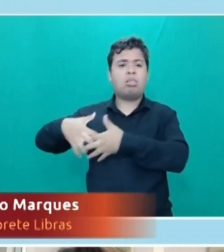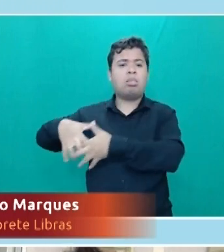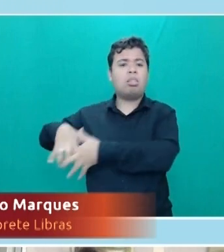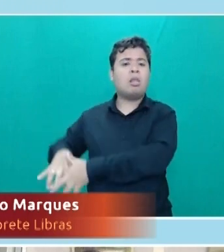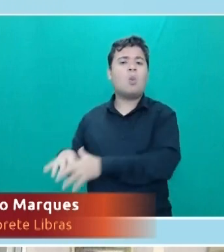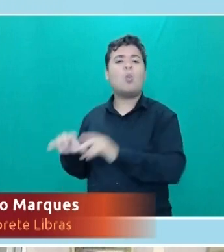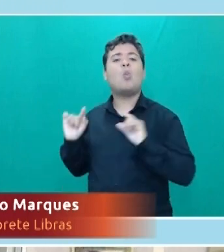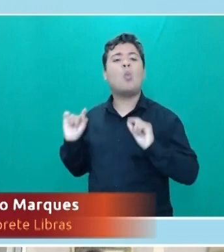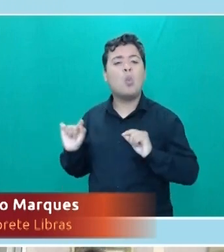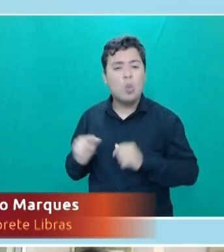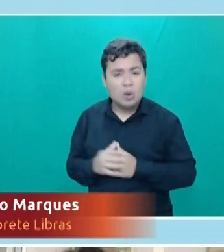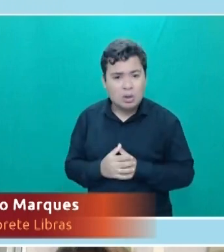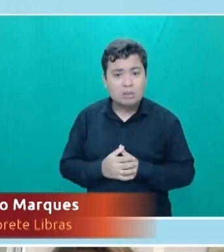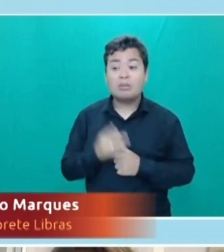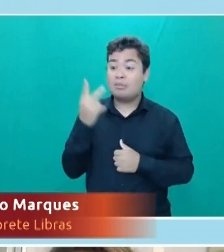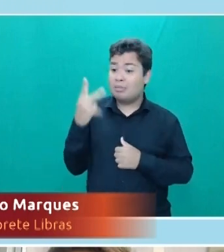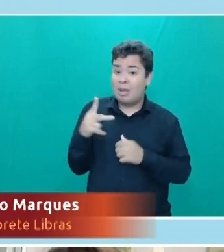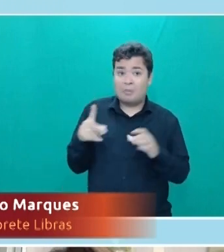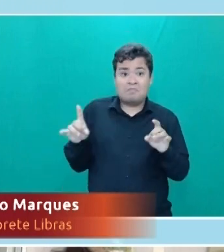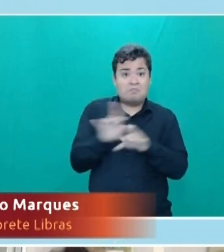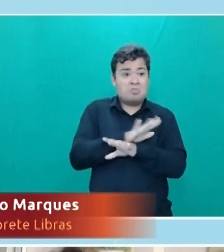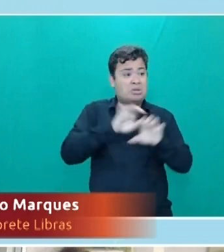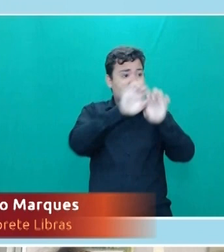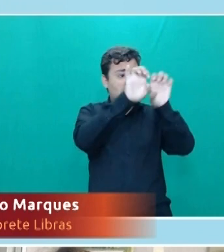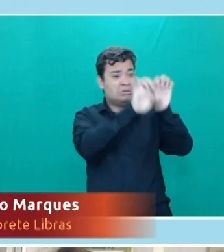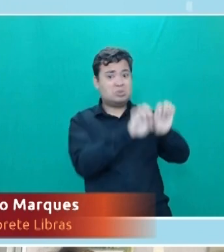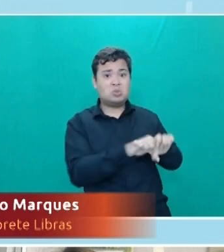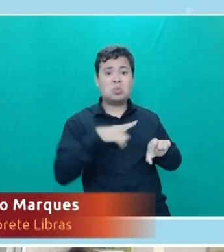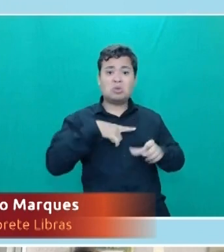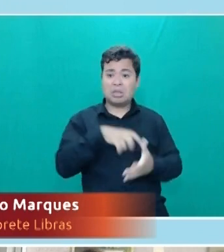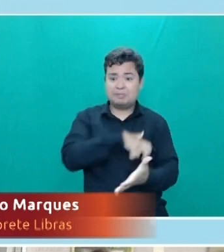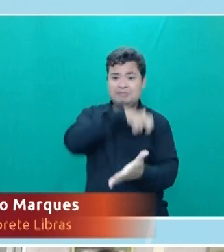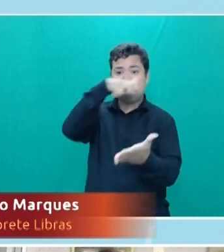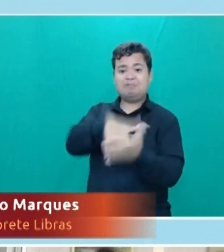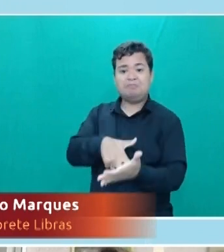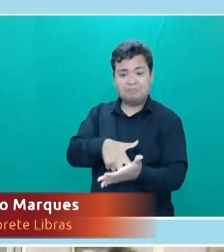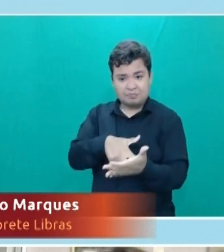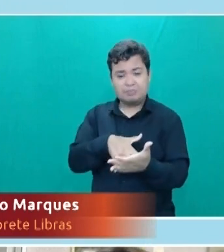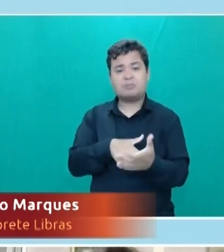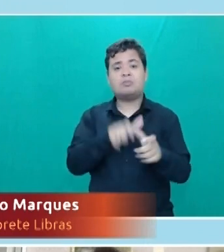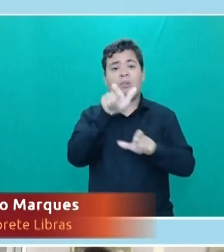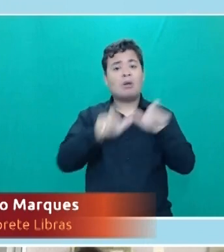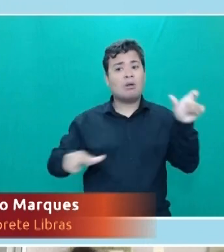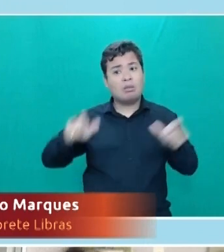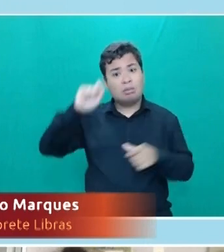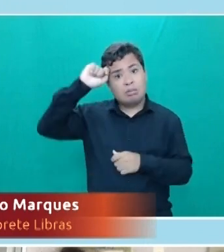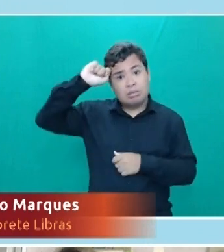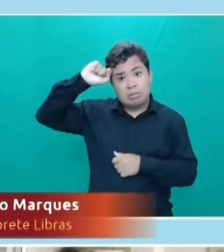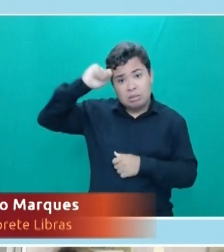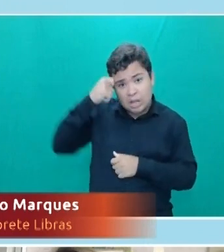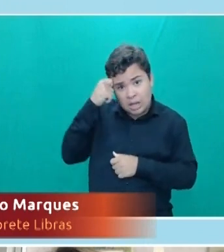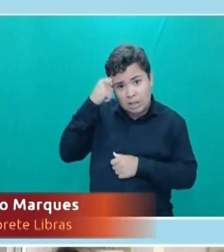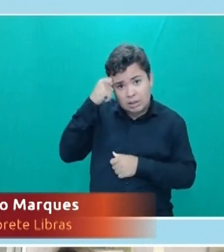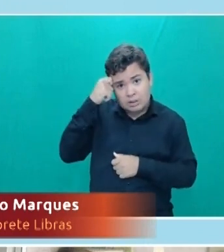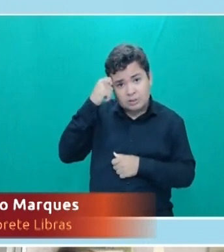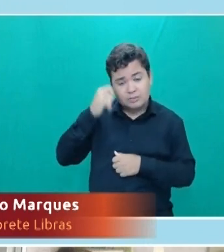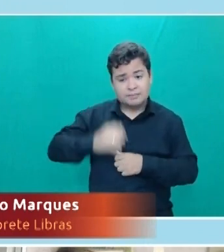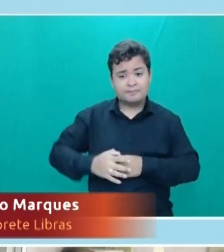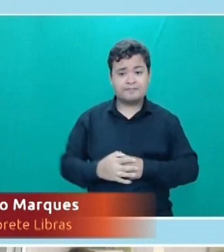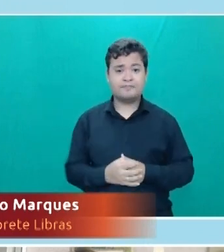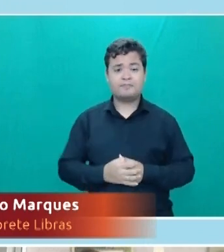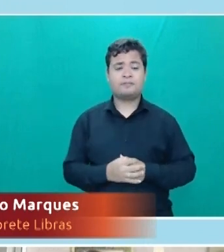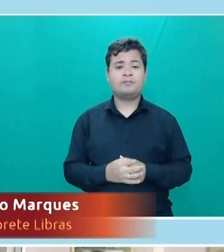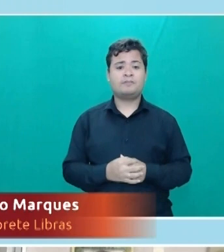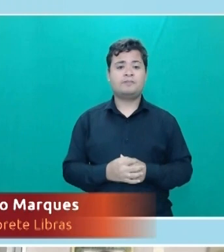estruturalmente torna natural a punição dos negros como a clientela preferencial do sistema